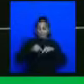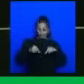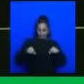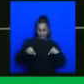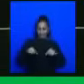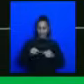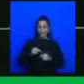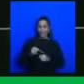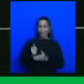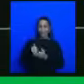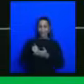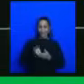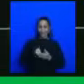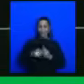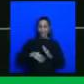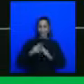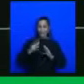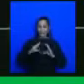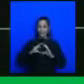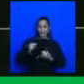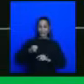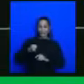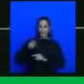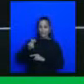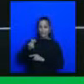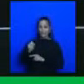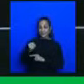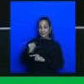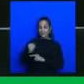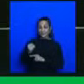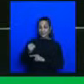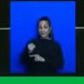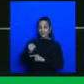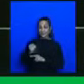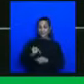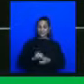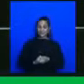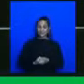números. Chegou a quarta bola, que é o número 58.